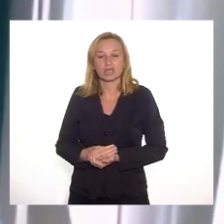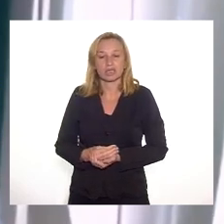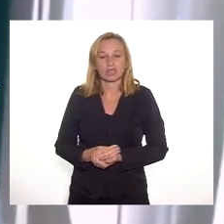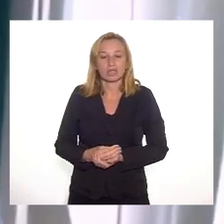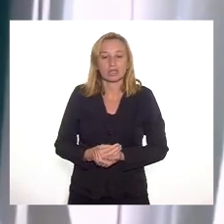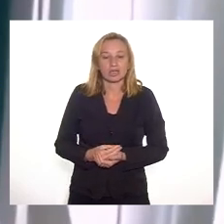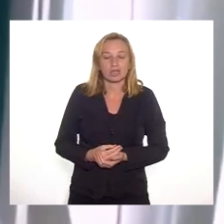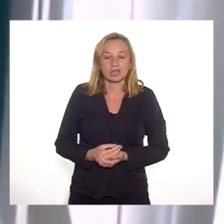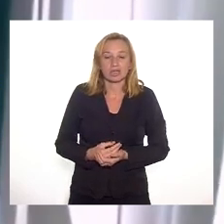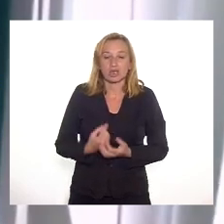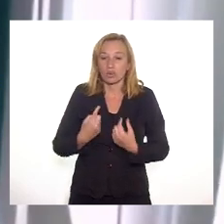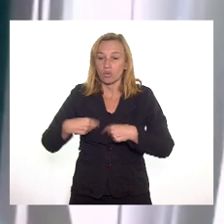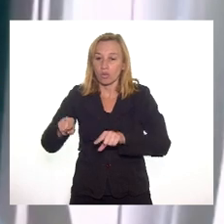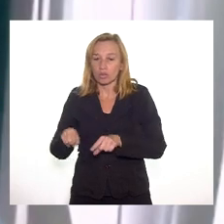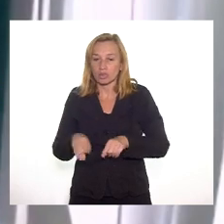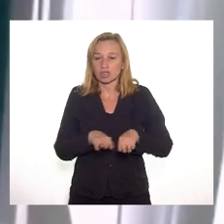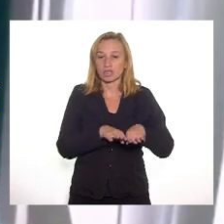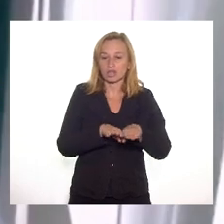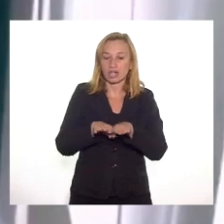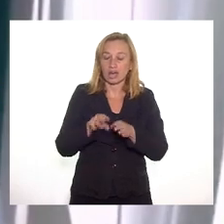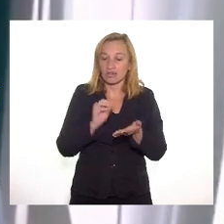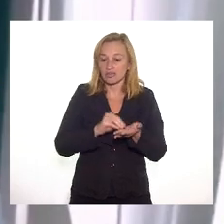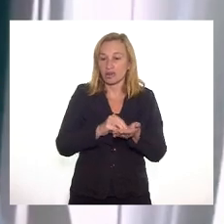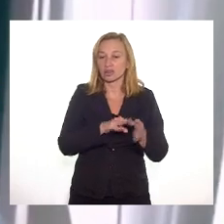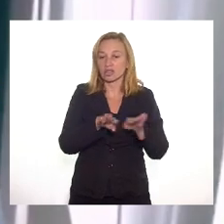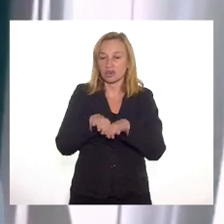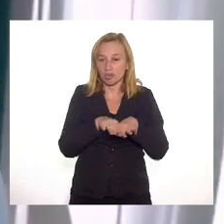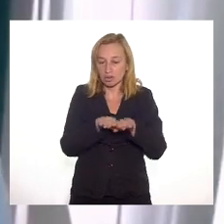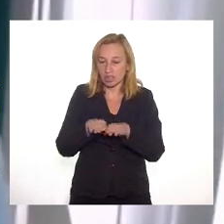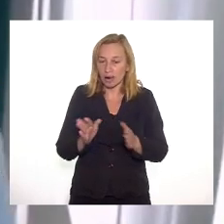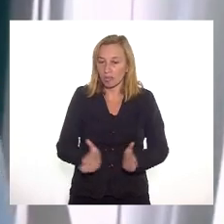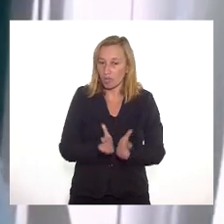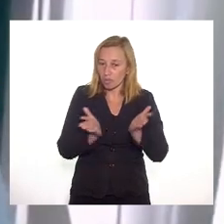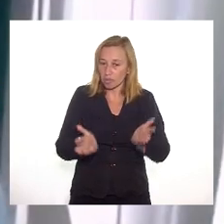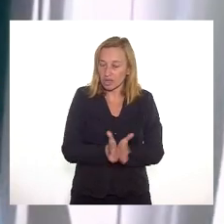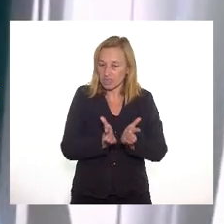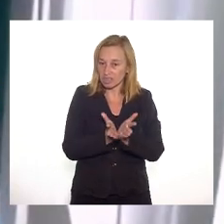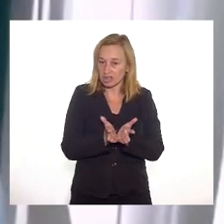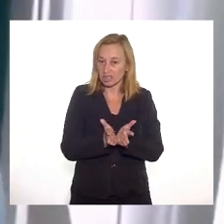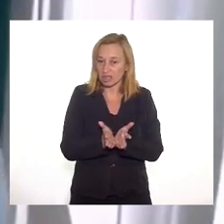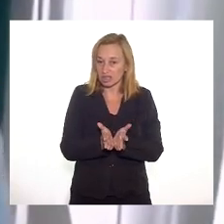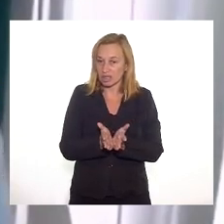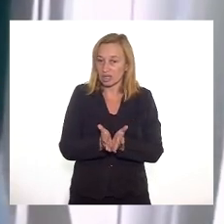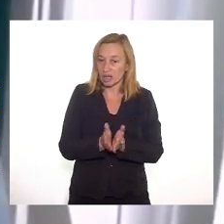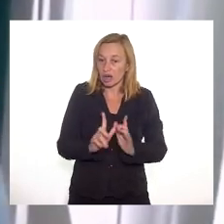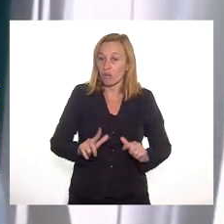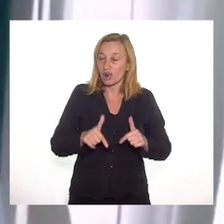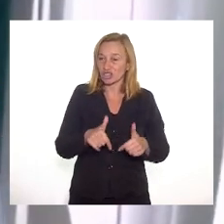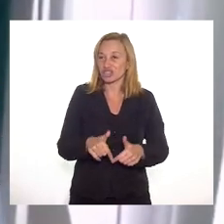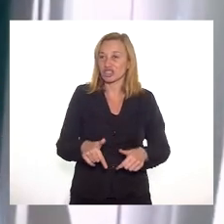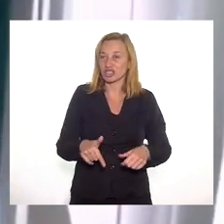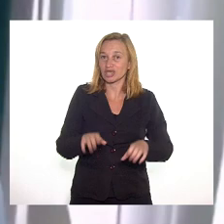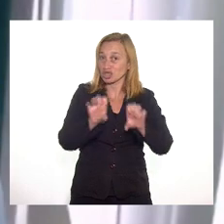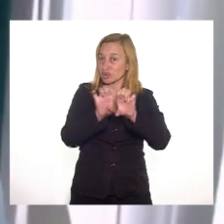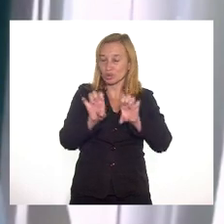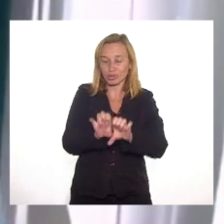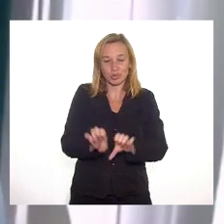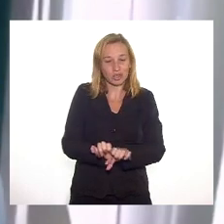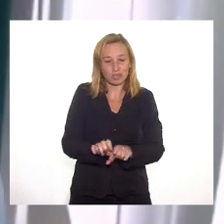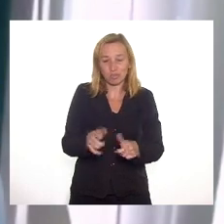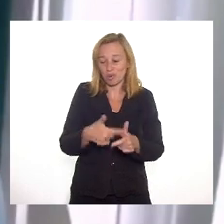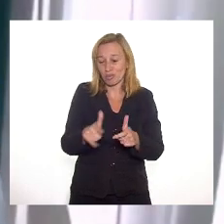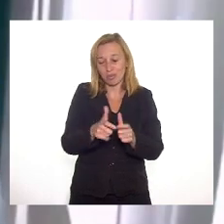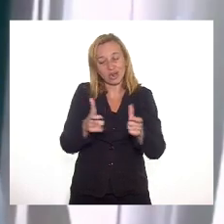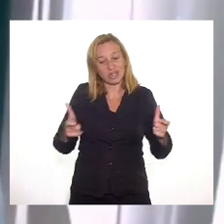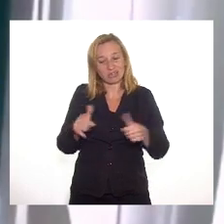enfrentar a desigualdade, a pobreza e a miséria é uma ação estruturante. Esse é o maior problema do Estado do Rio de Janeiro. Porque você